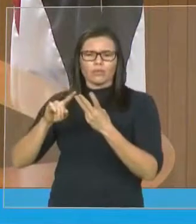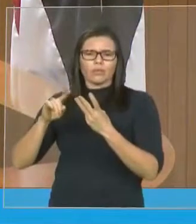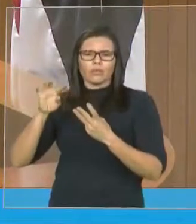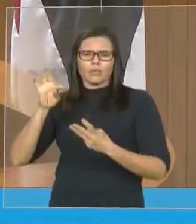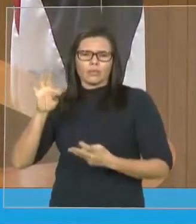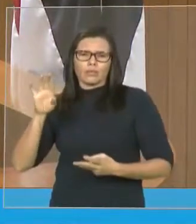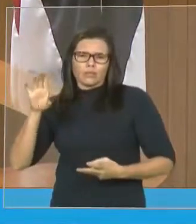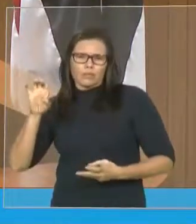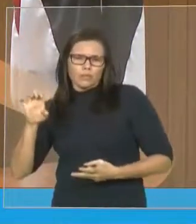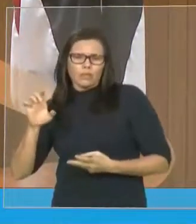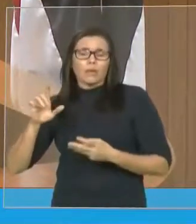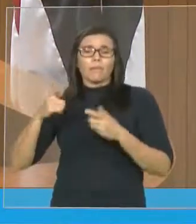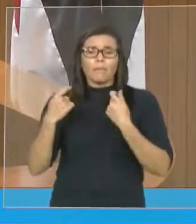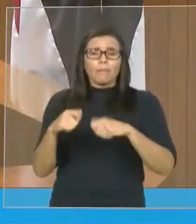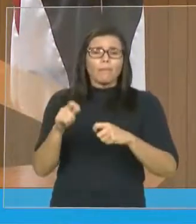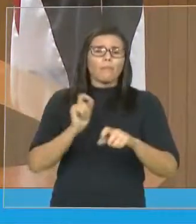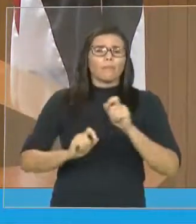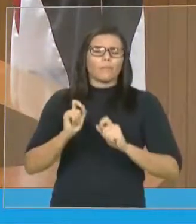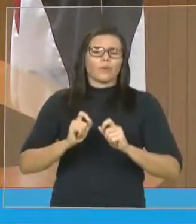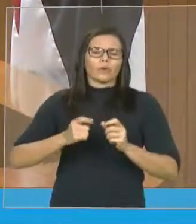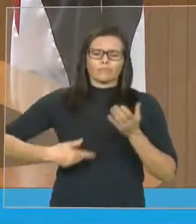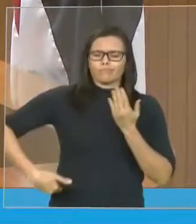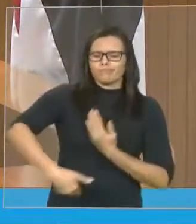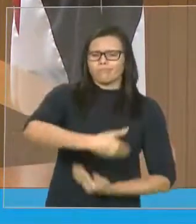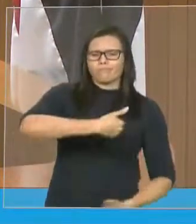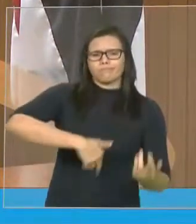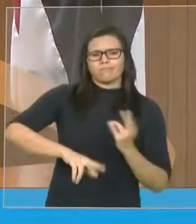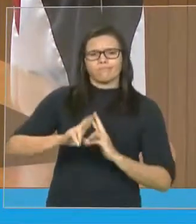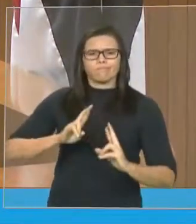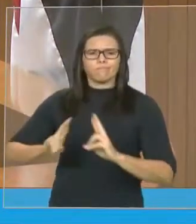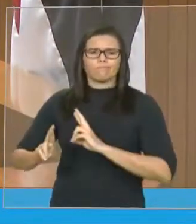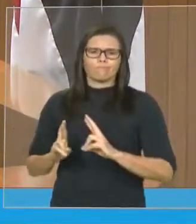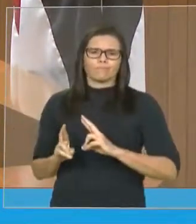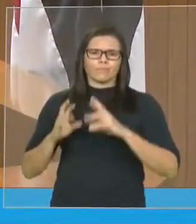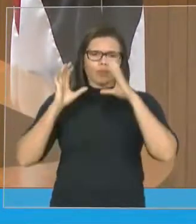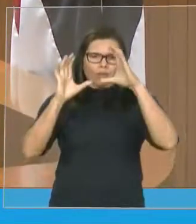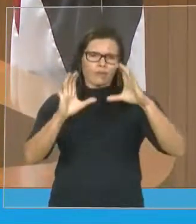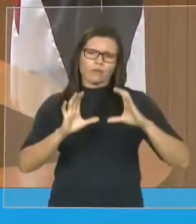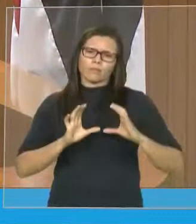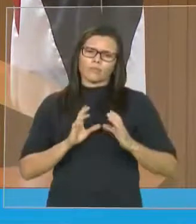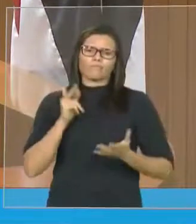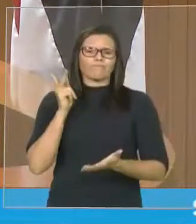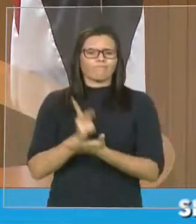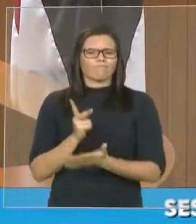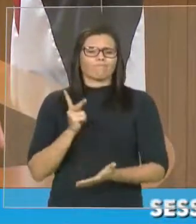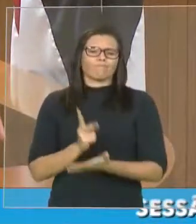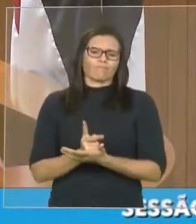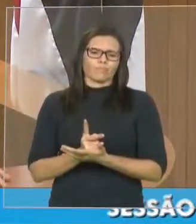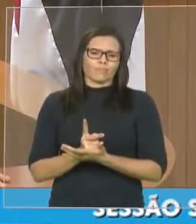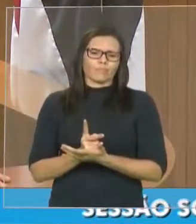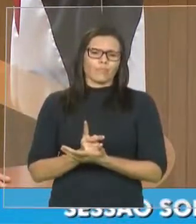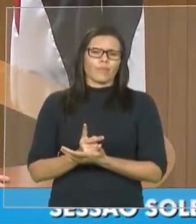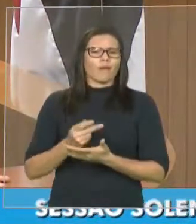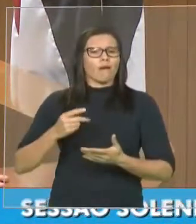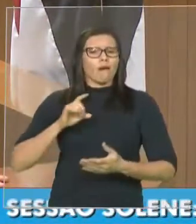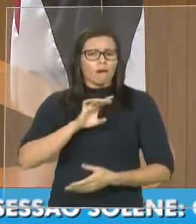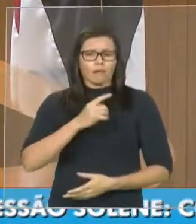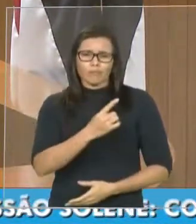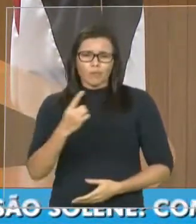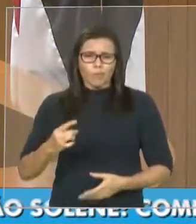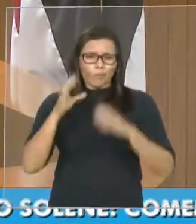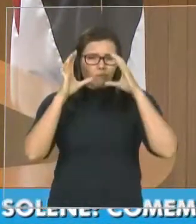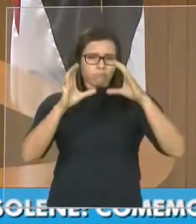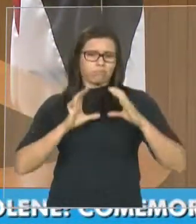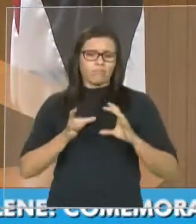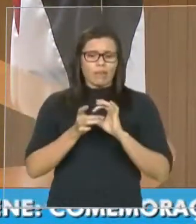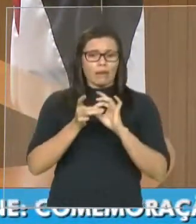vezes, ríspido, é verdade, mas sempre um diálogo respeitoso, sempre um diálogo que respeita a independência de cada poder. E o Tribunal de Contas